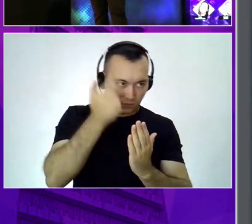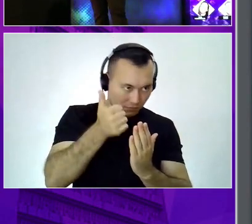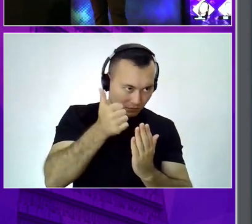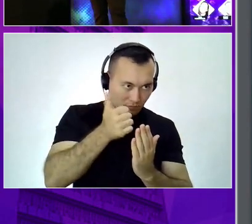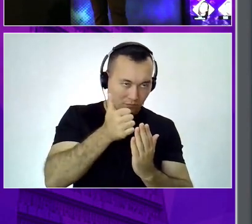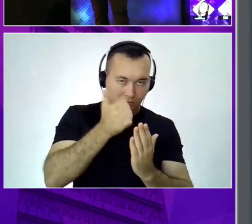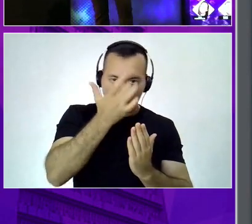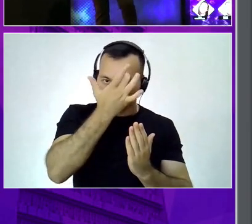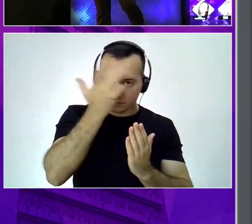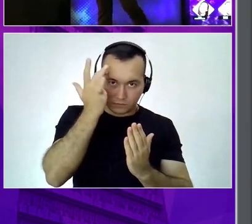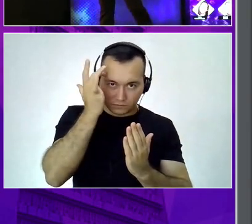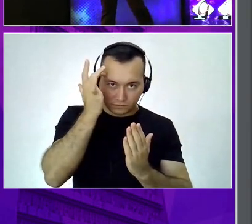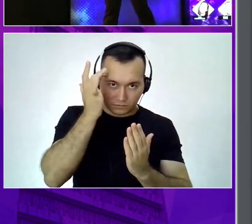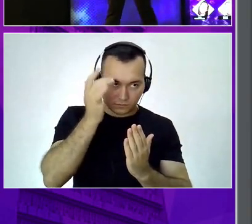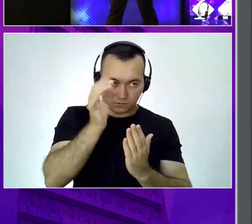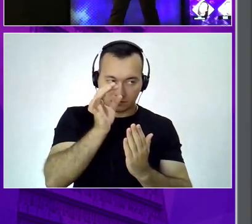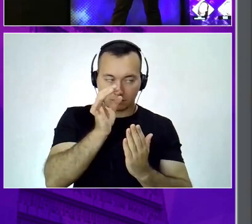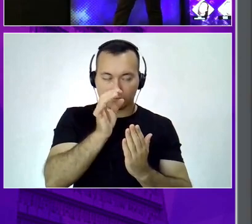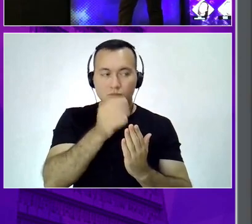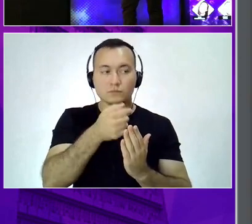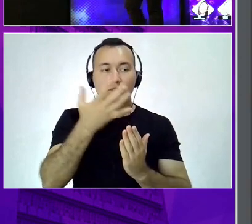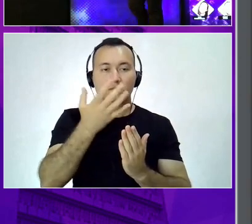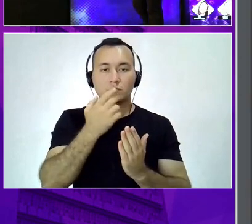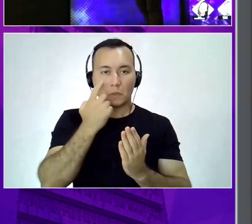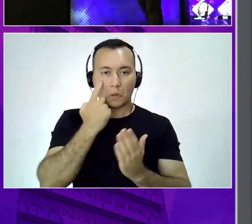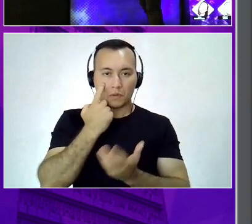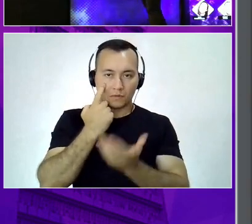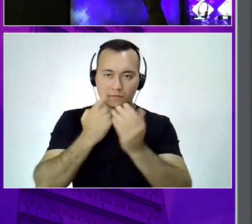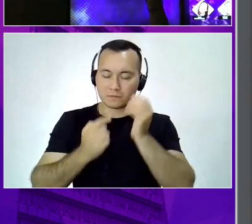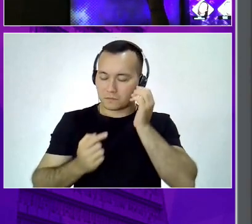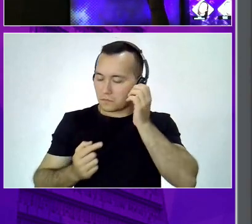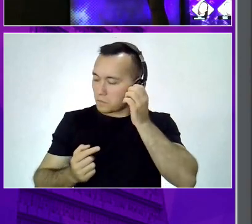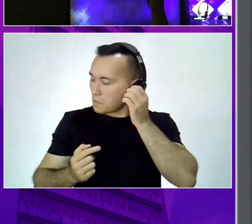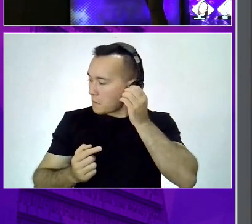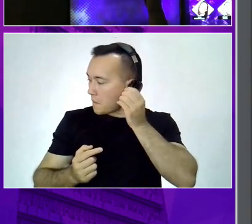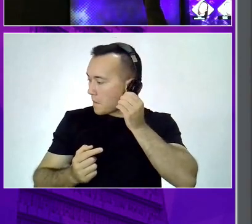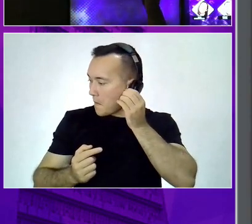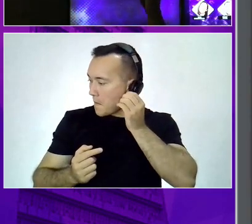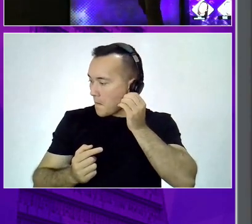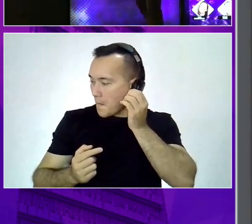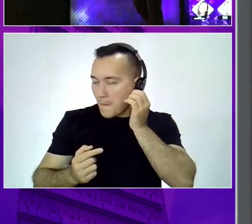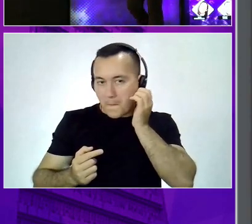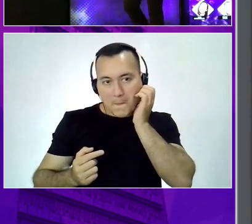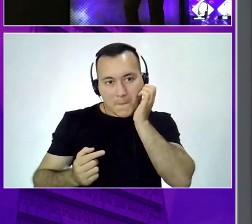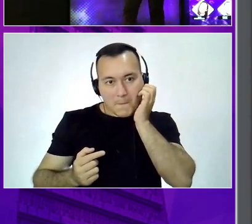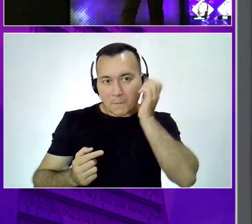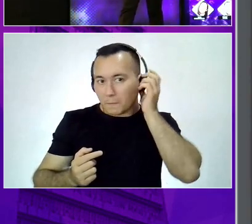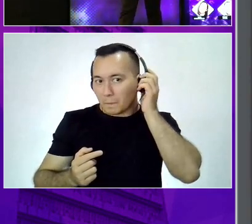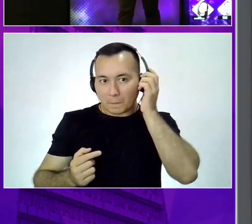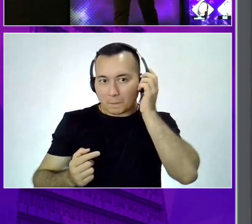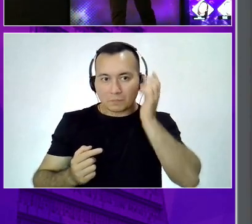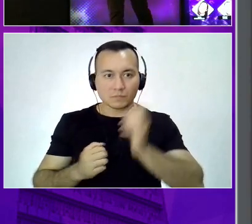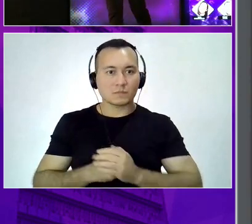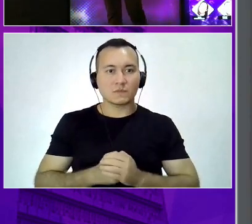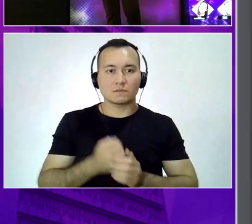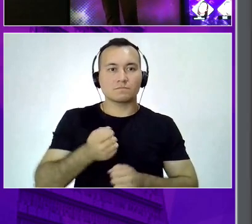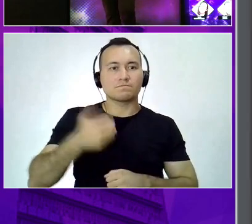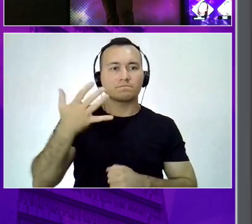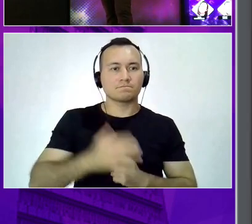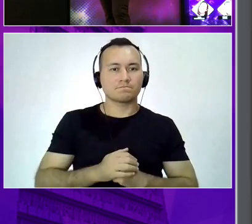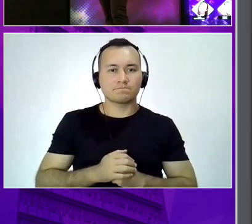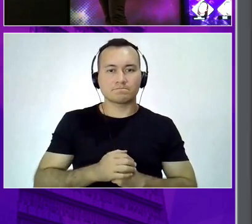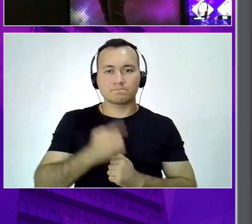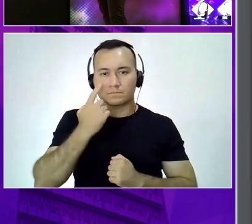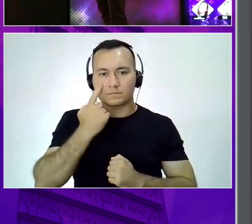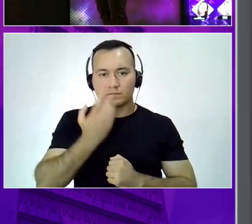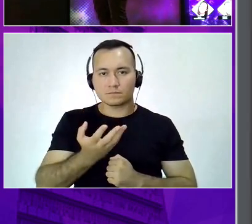a pandemia. Vamos dar uma olhada nos números que a gente achou. A gente ampliou, foram 13 países, 14.000 pessoas,